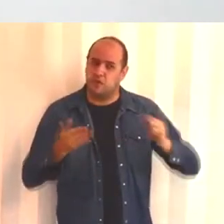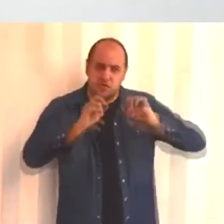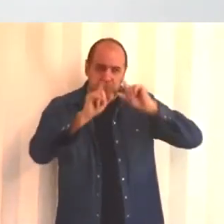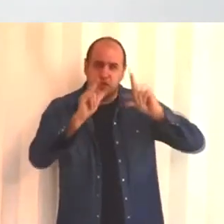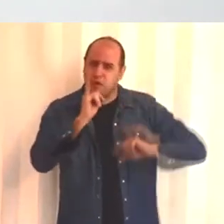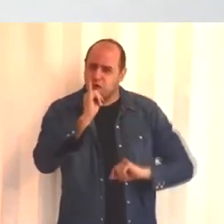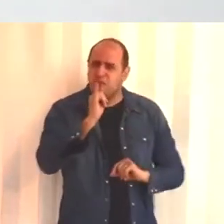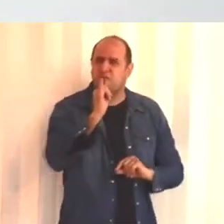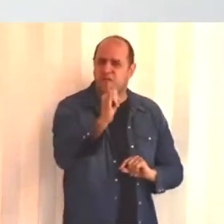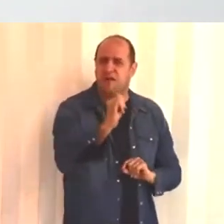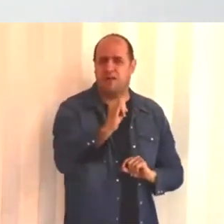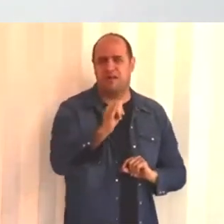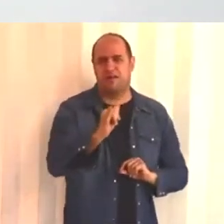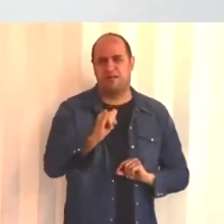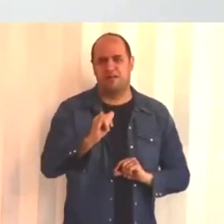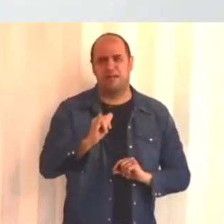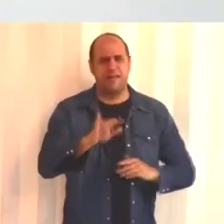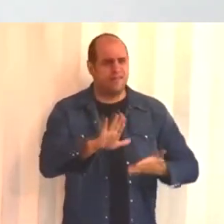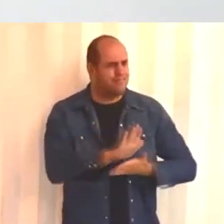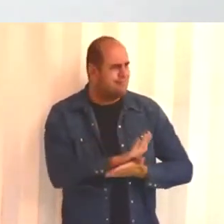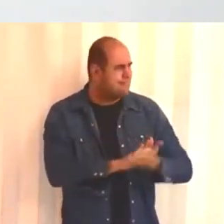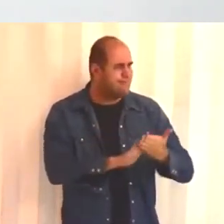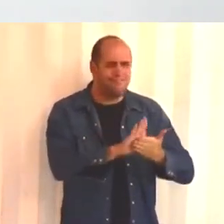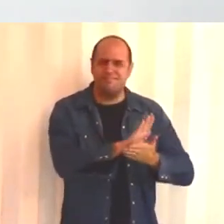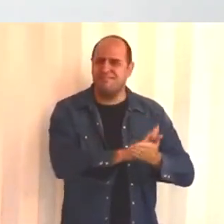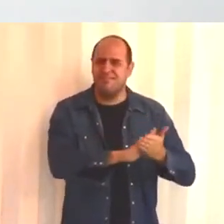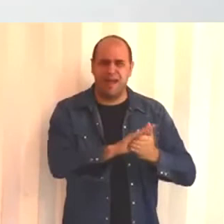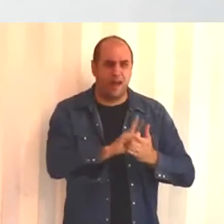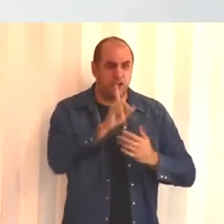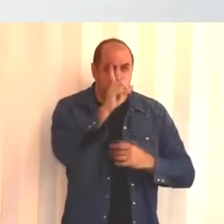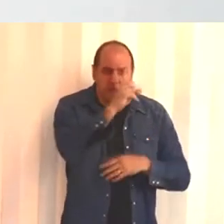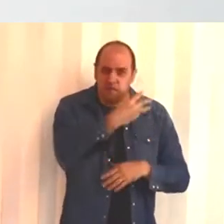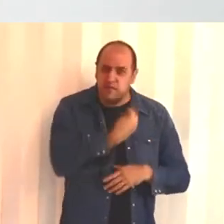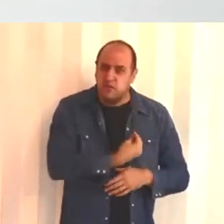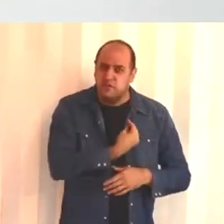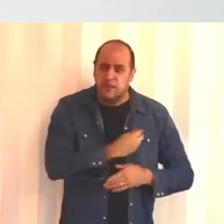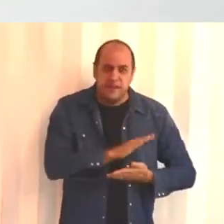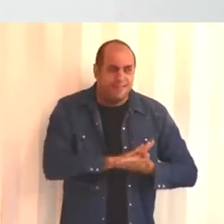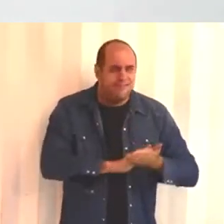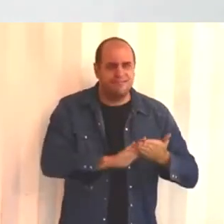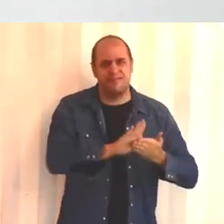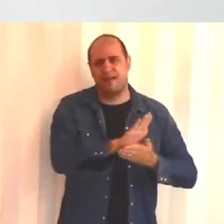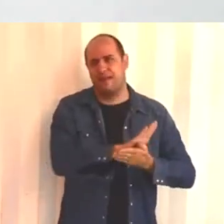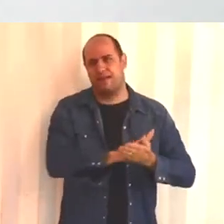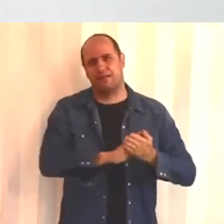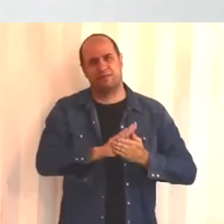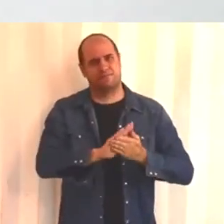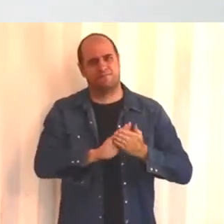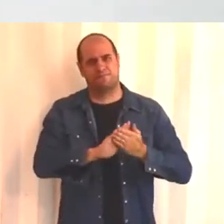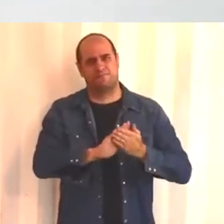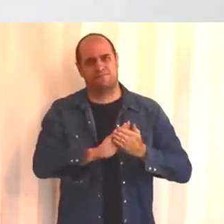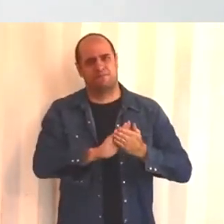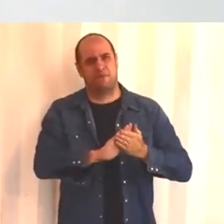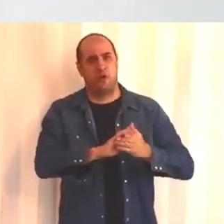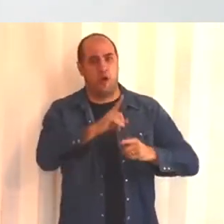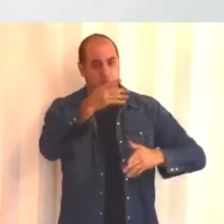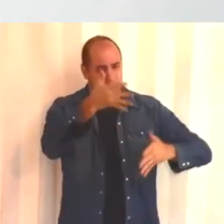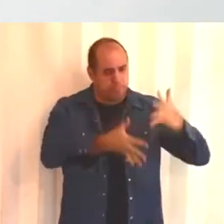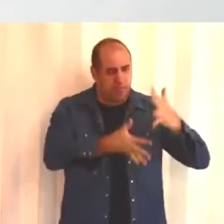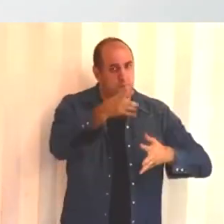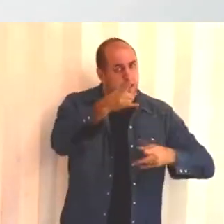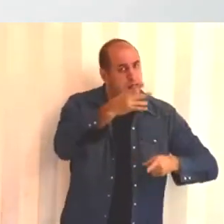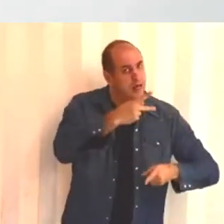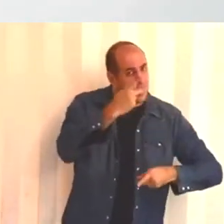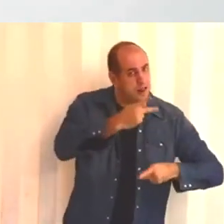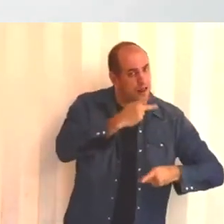dizer para você que nem isto, nem essa situação difícil que você está atravessando, pode cerrar os teus lábios, impedir